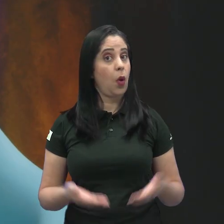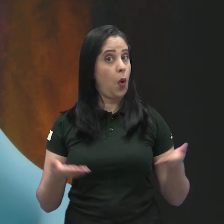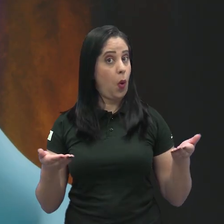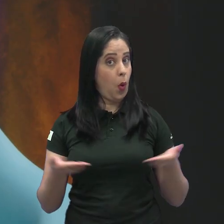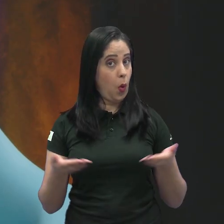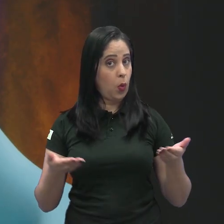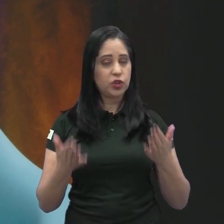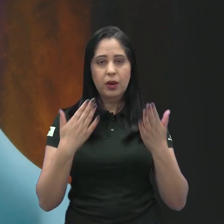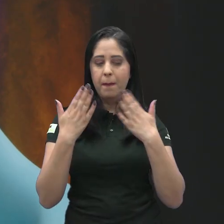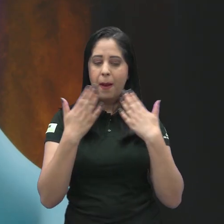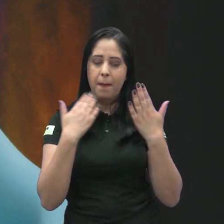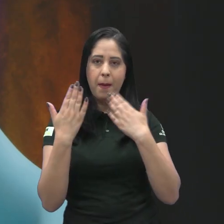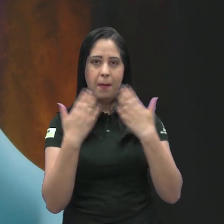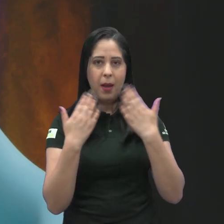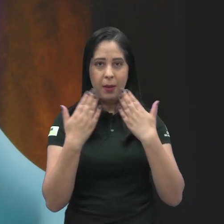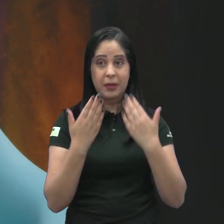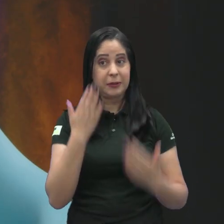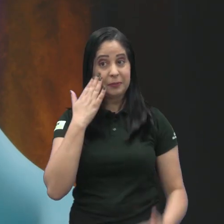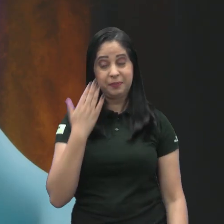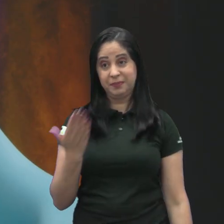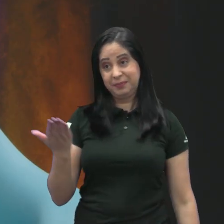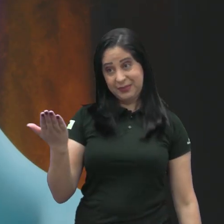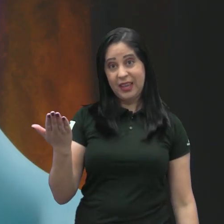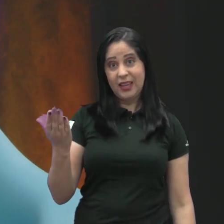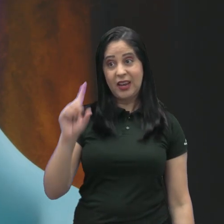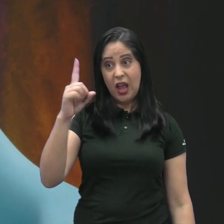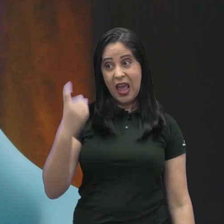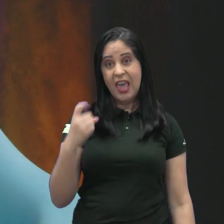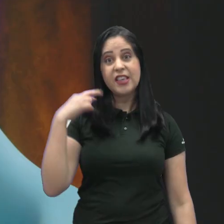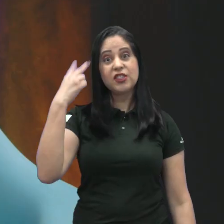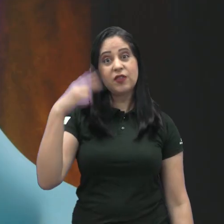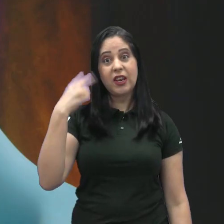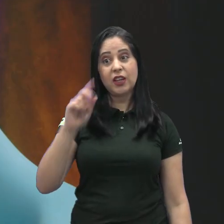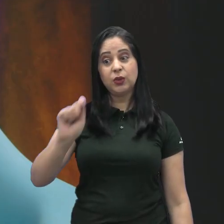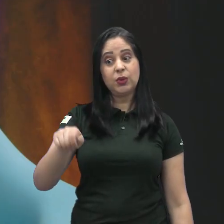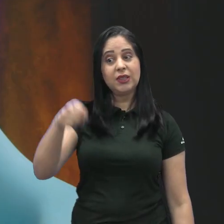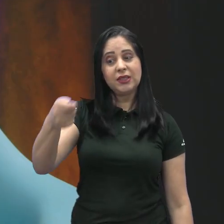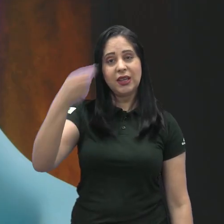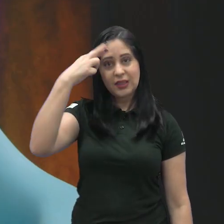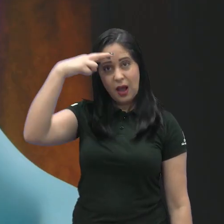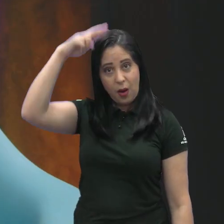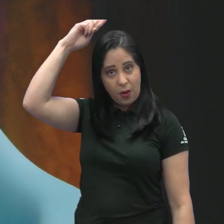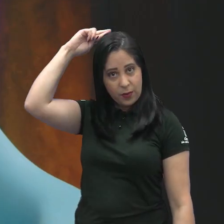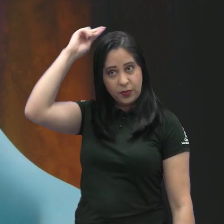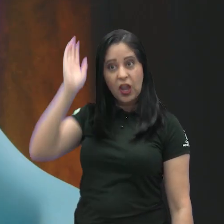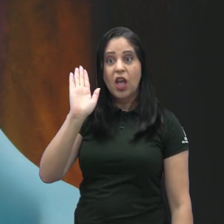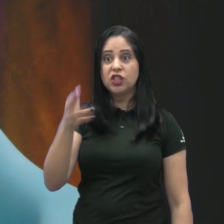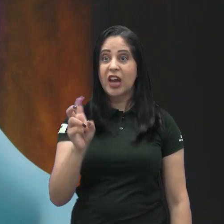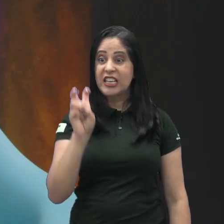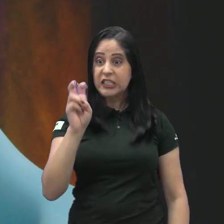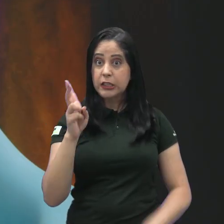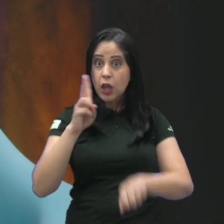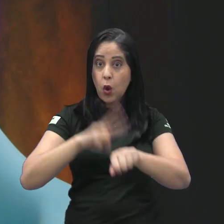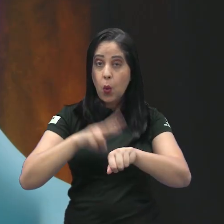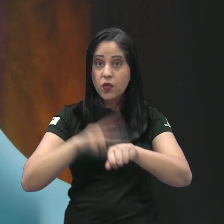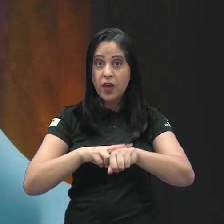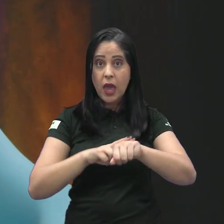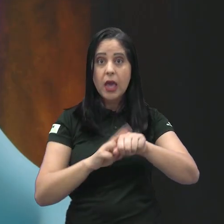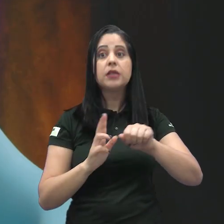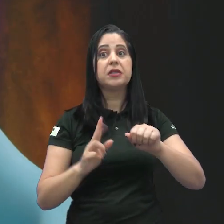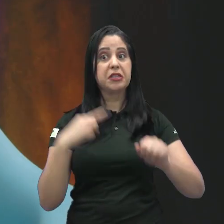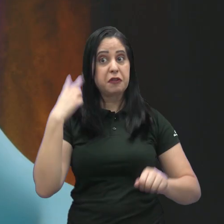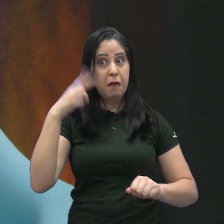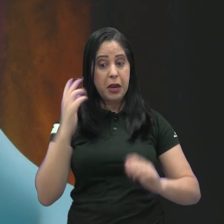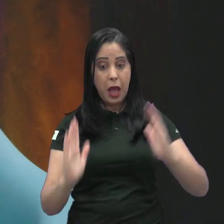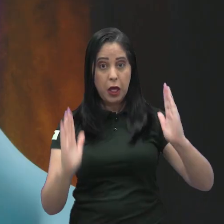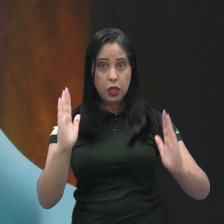Hoje, no nosso bate-papo, é com o ex-vereador Robertinho da Padaria. Com 5 mandatos e 2 vezes presidente